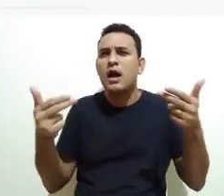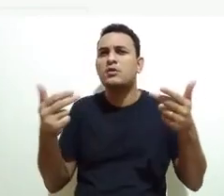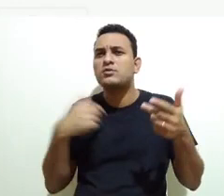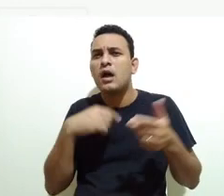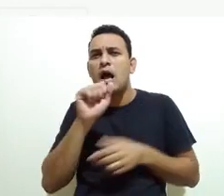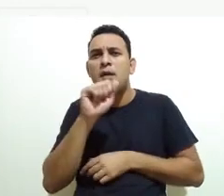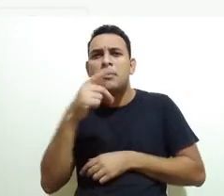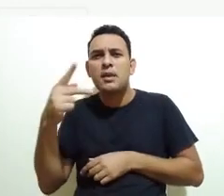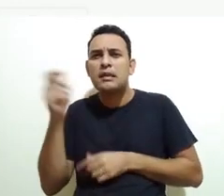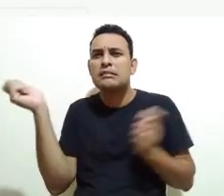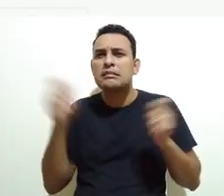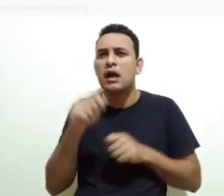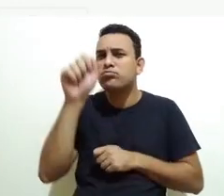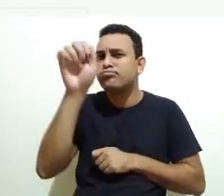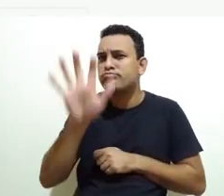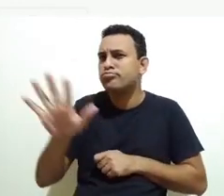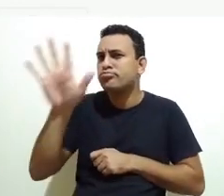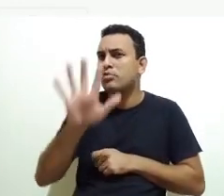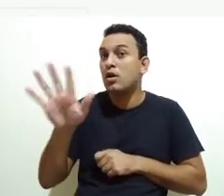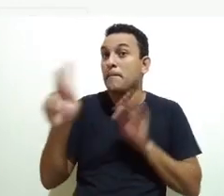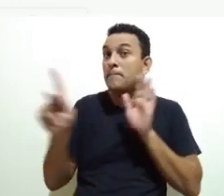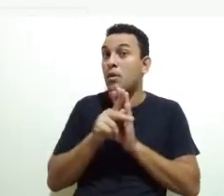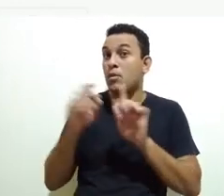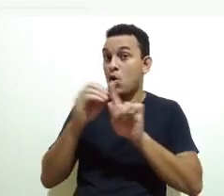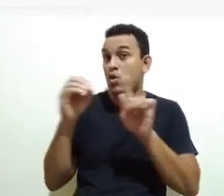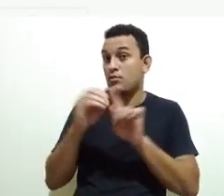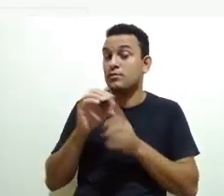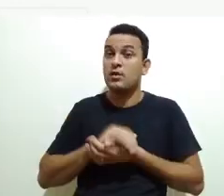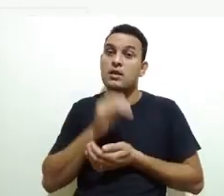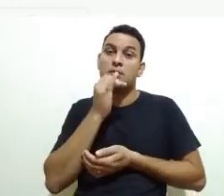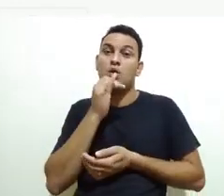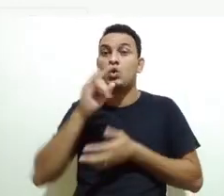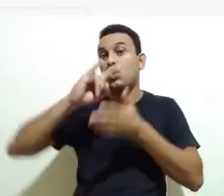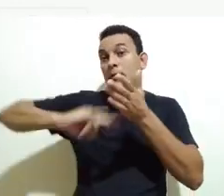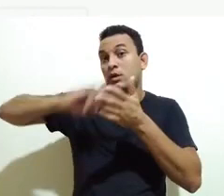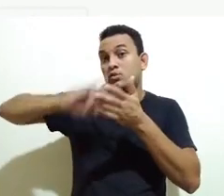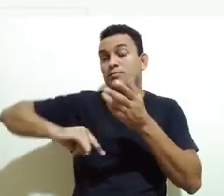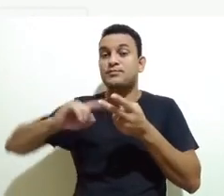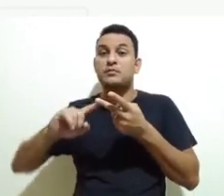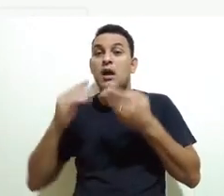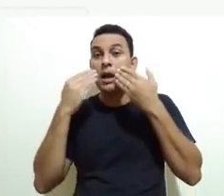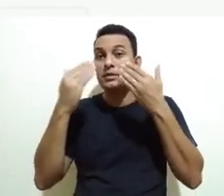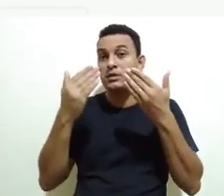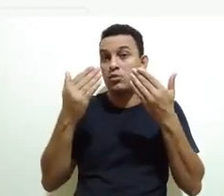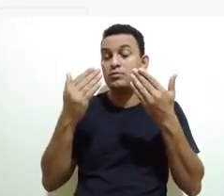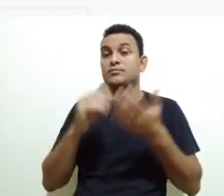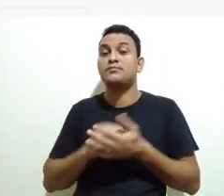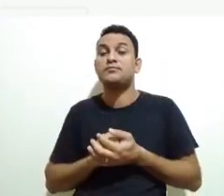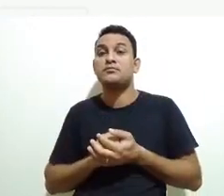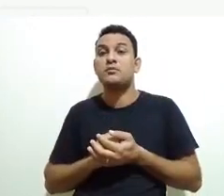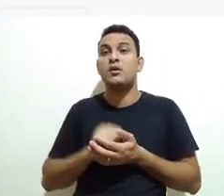surgirá uma aba contendo várias opções de aplicativos de criação de atividades da Google, como